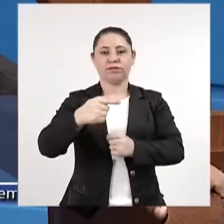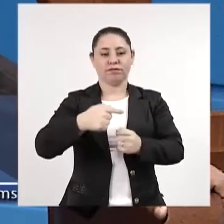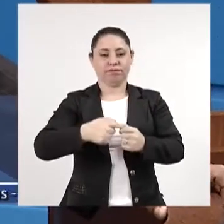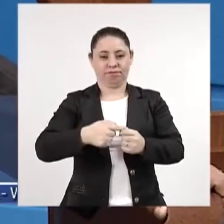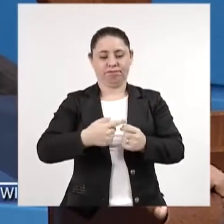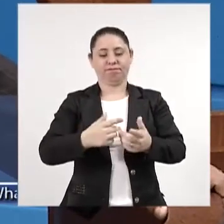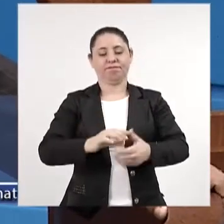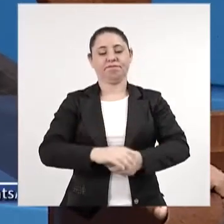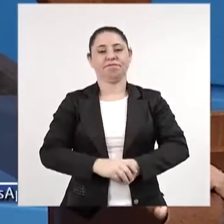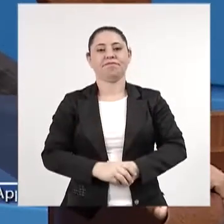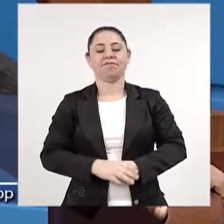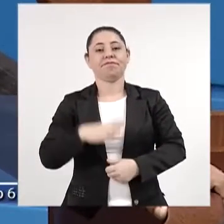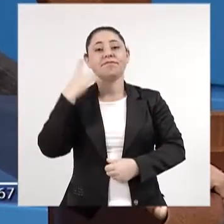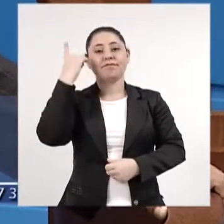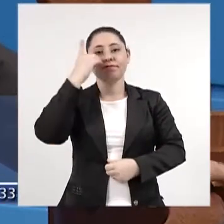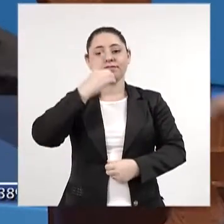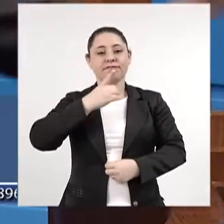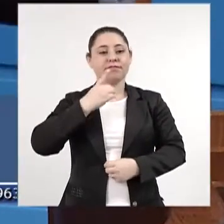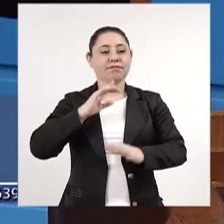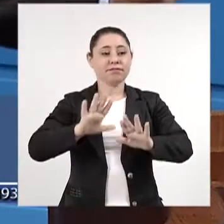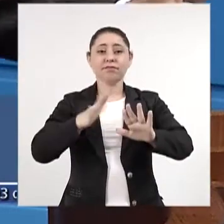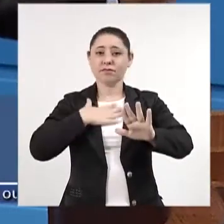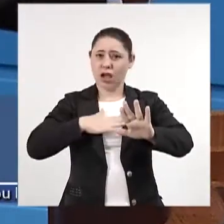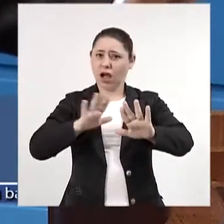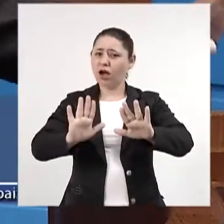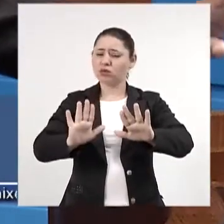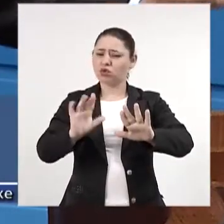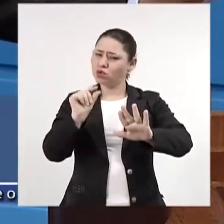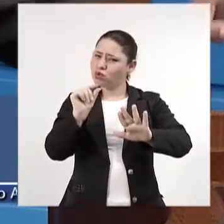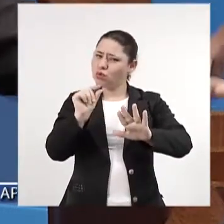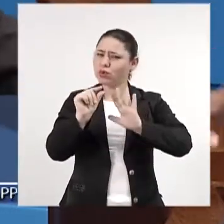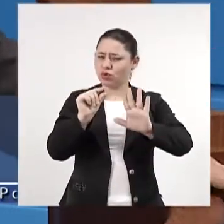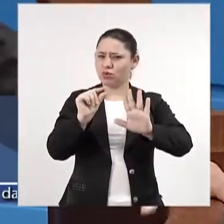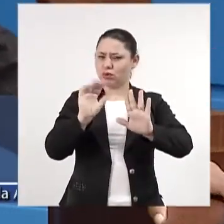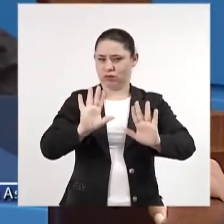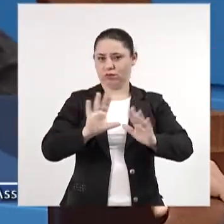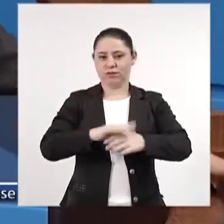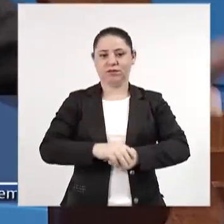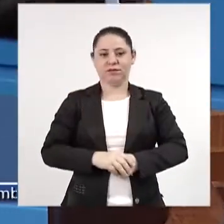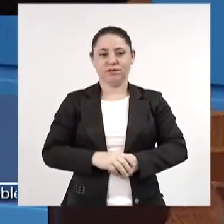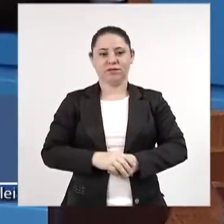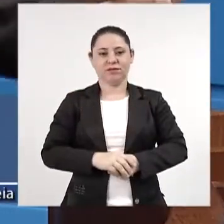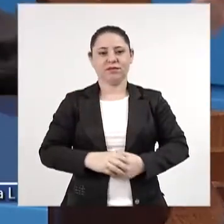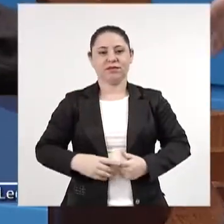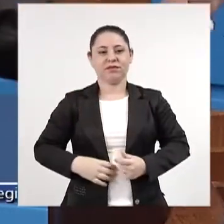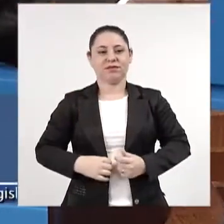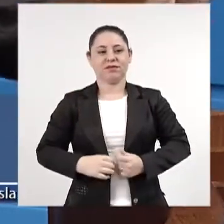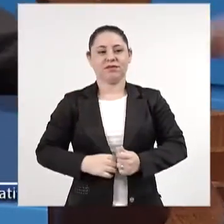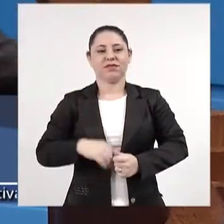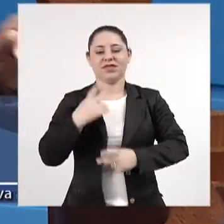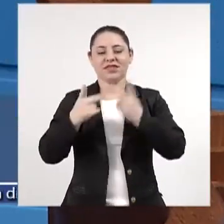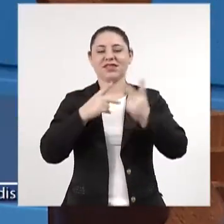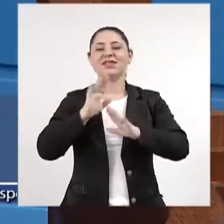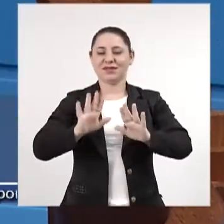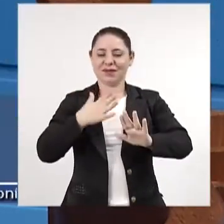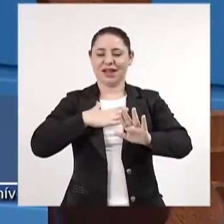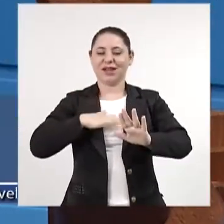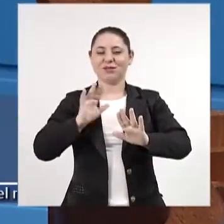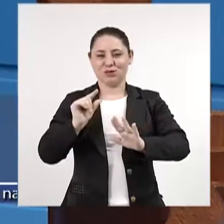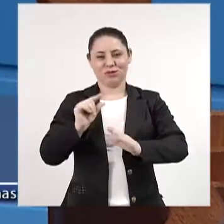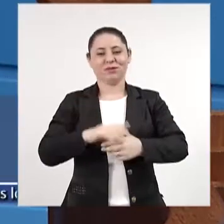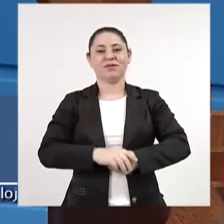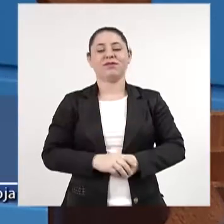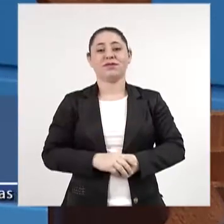Na gasolina. Deputado Cabalmi. Não, peraí, eu vou permitir, espera só um pouquinho. Eu achei que Vossa Excelência tinha falado. Calma, vou permitir. Permito.